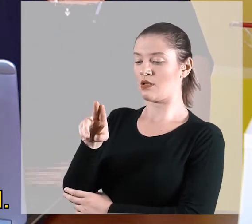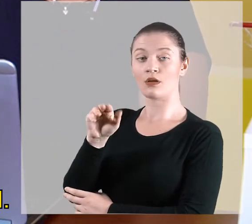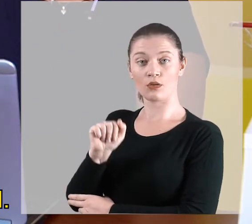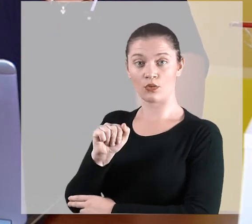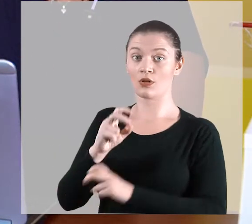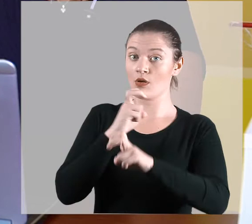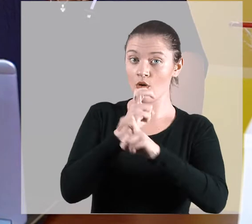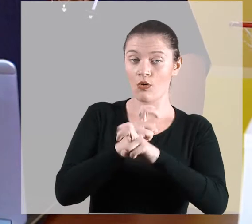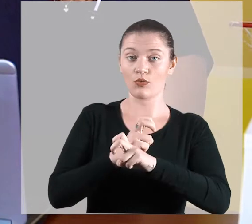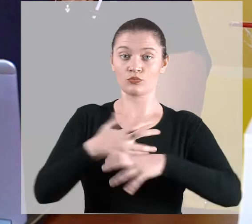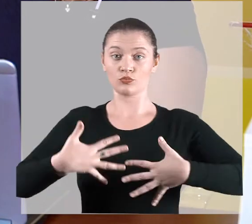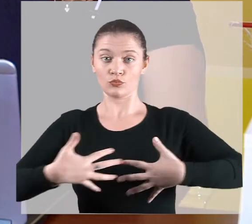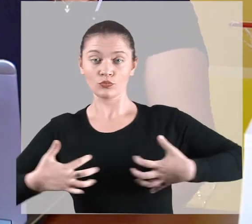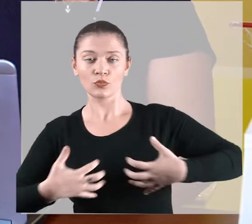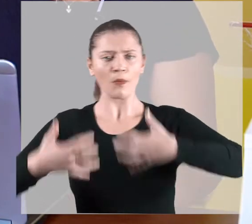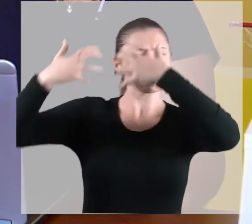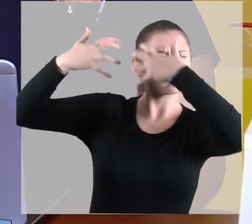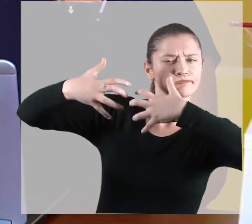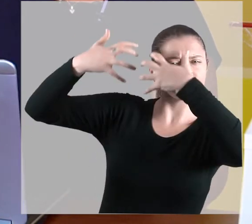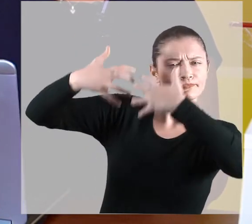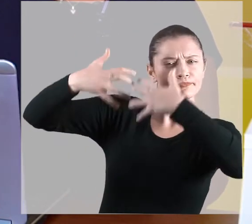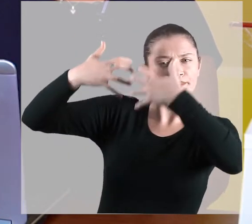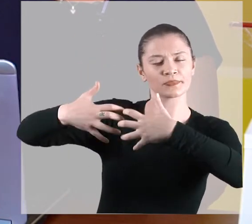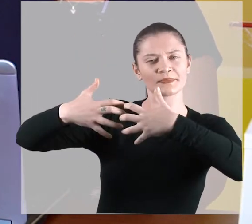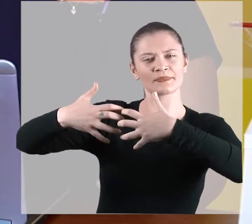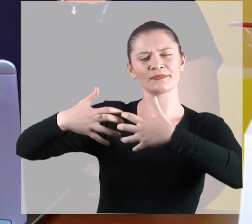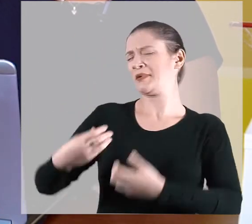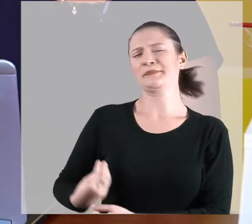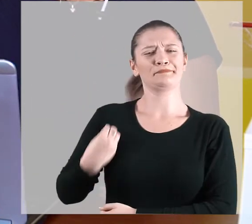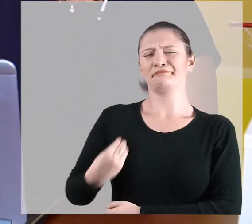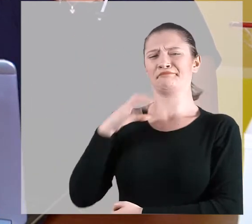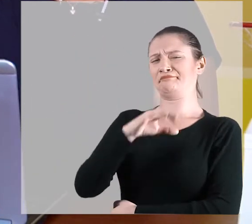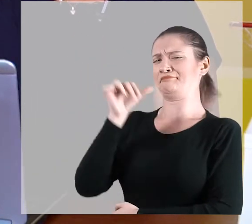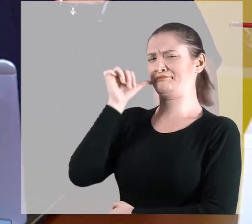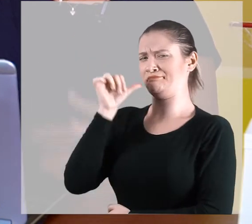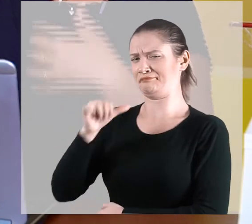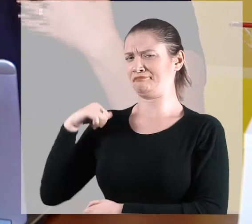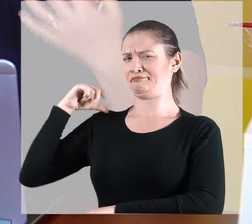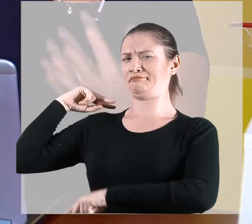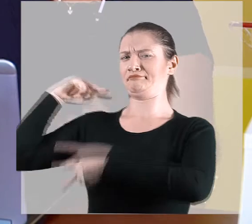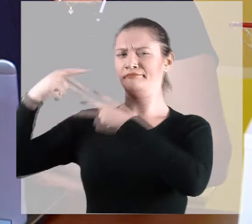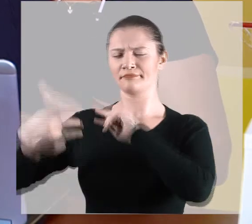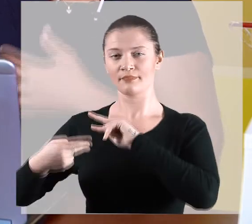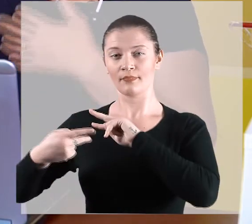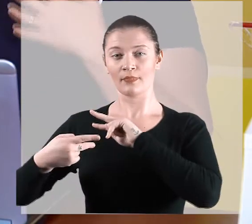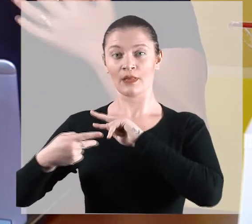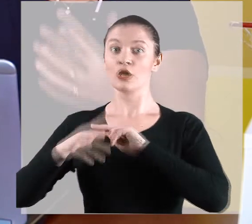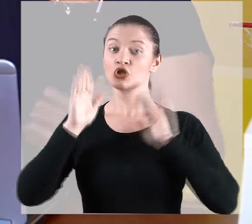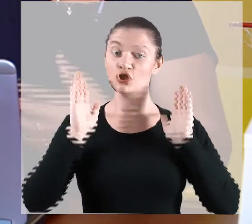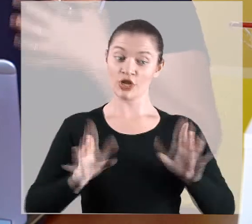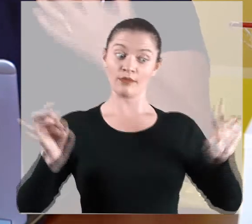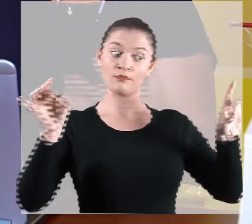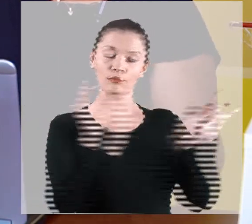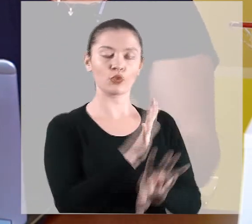cerebral. Então não existe essa coisa de essência feminina, já na concepção, no desenvolvimento embrionário, o feto